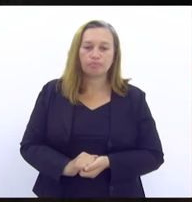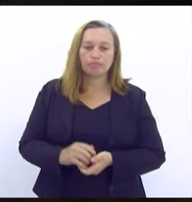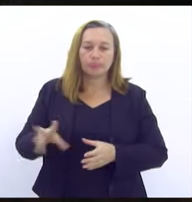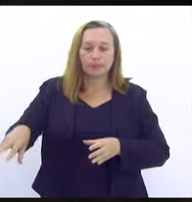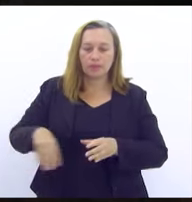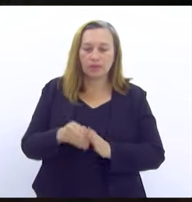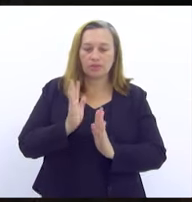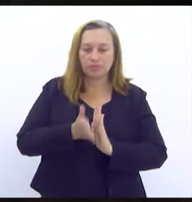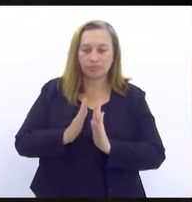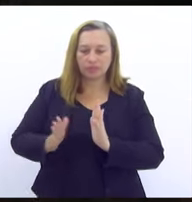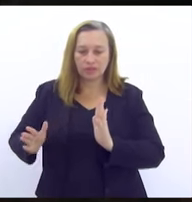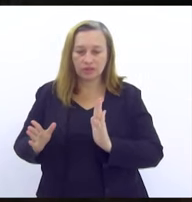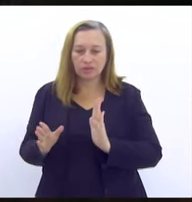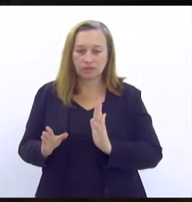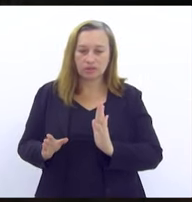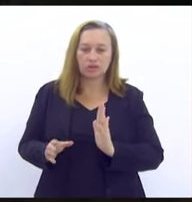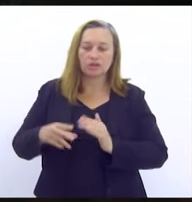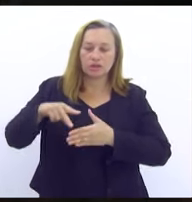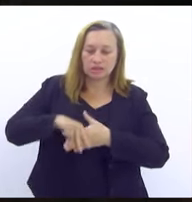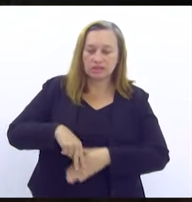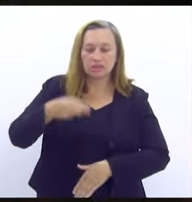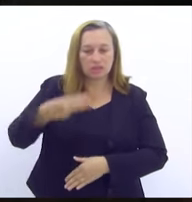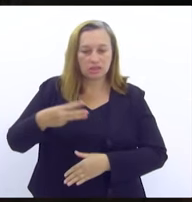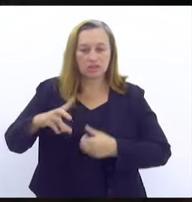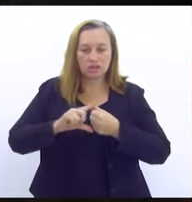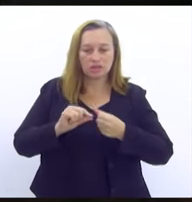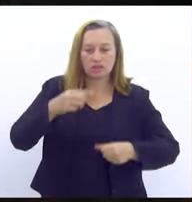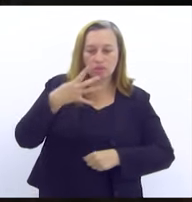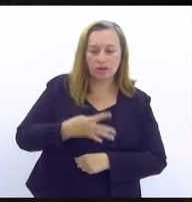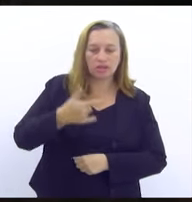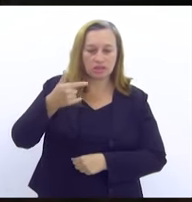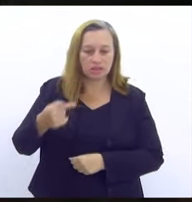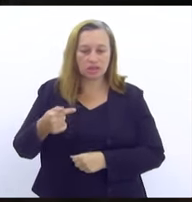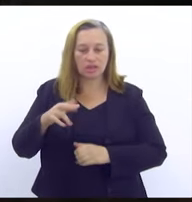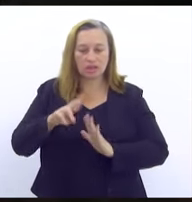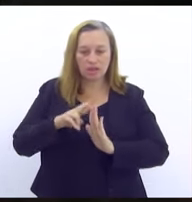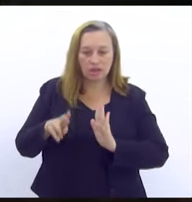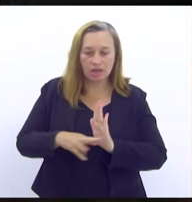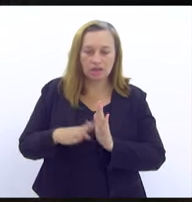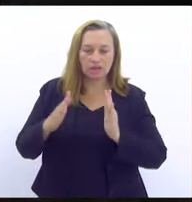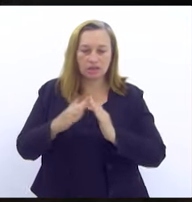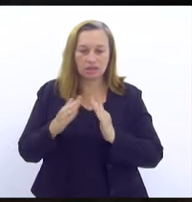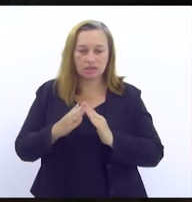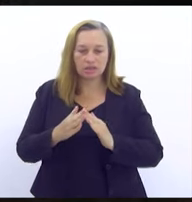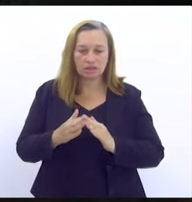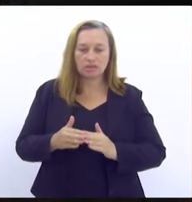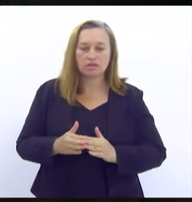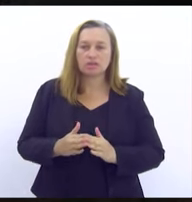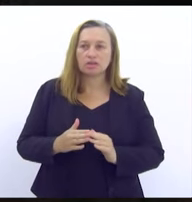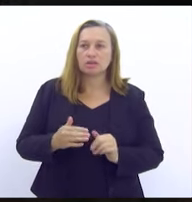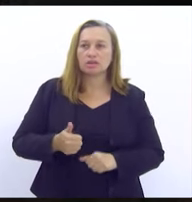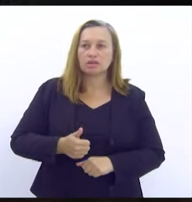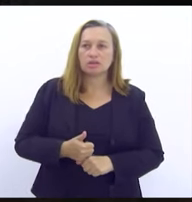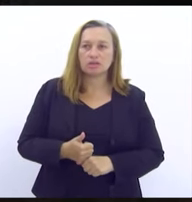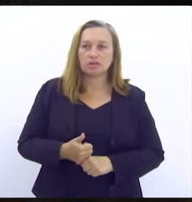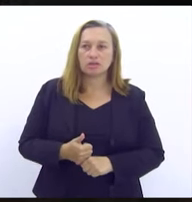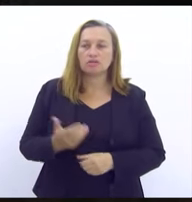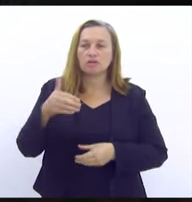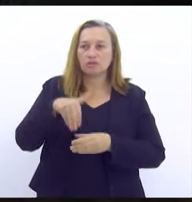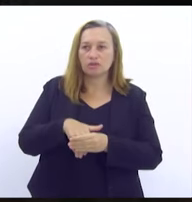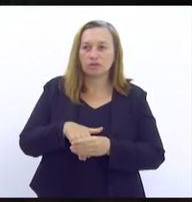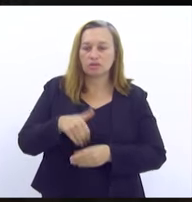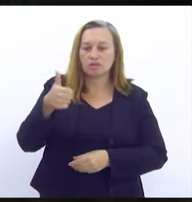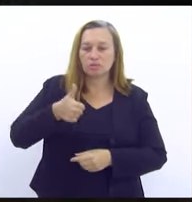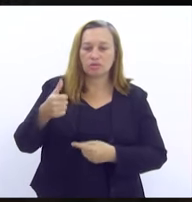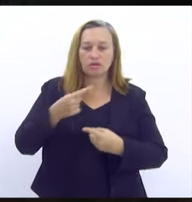incluído na ordem do dia, de acordo com o inciso 3º do artigo 47 do Regimento Interno, em tramitação ordinária, em votação e